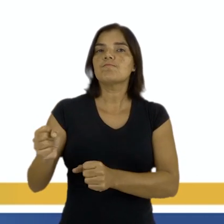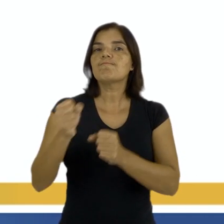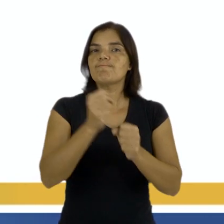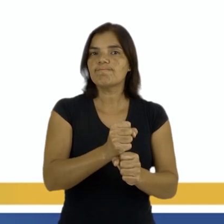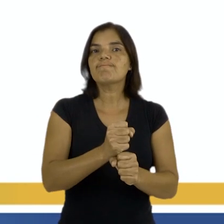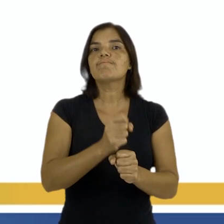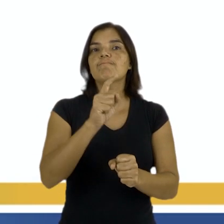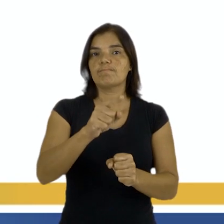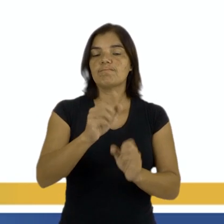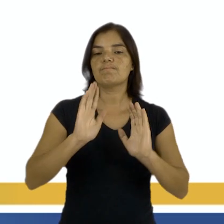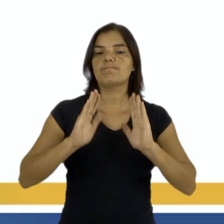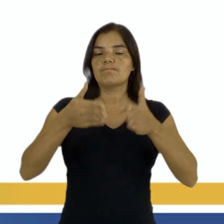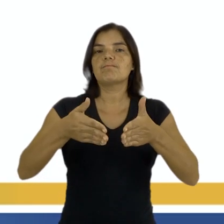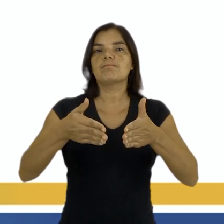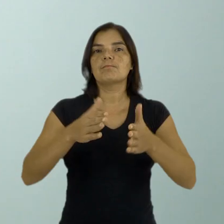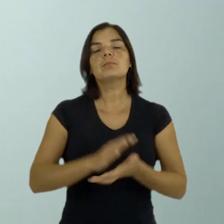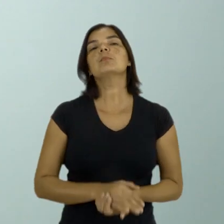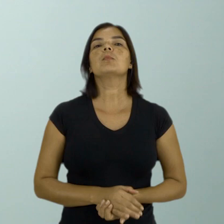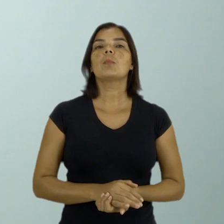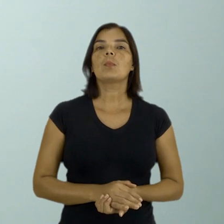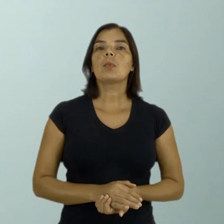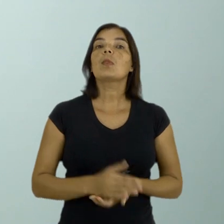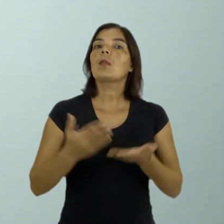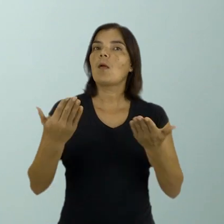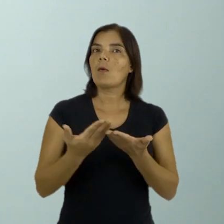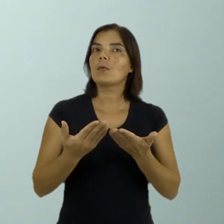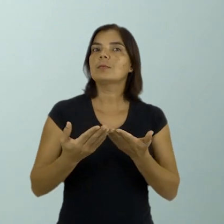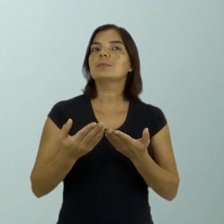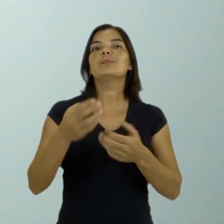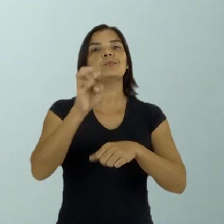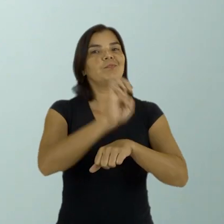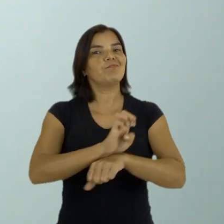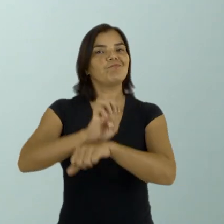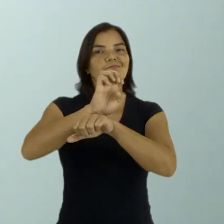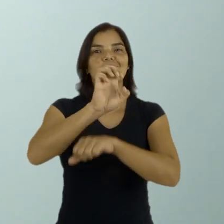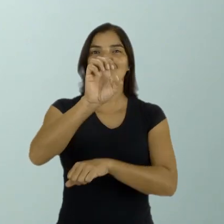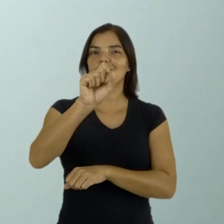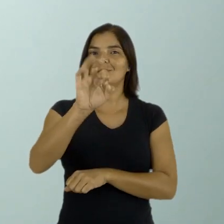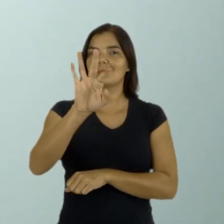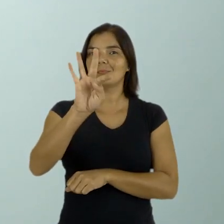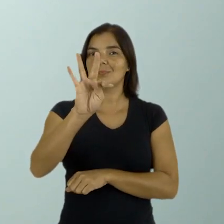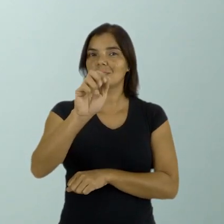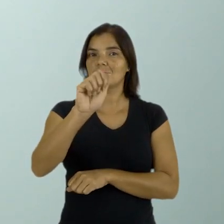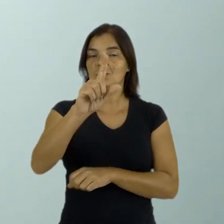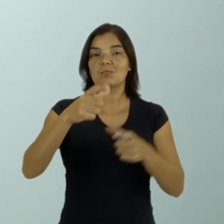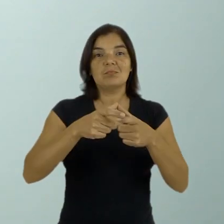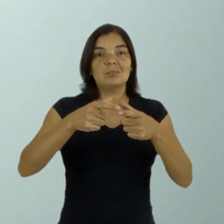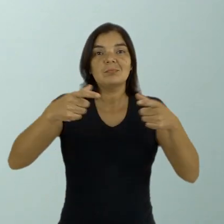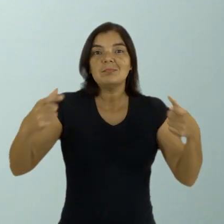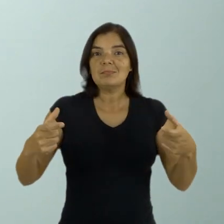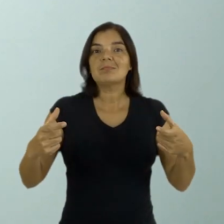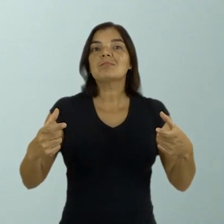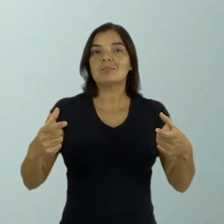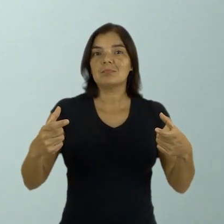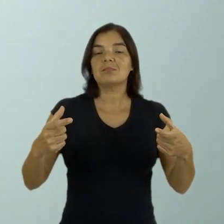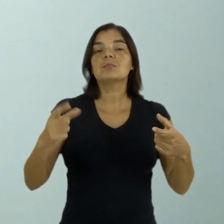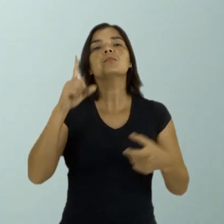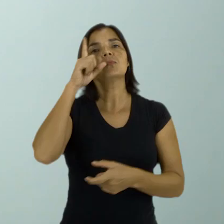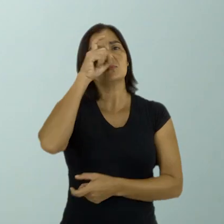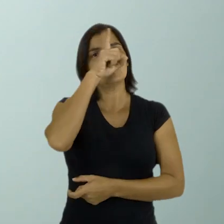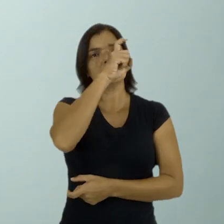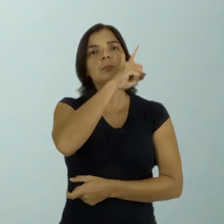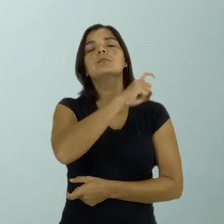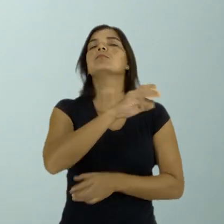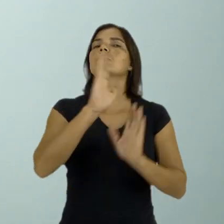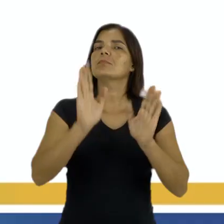descentralizado, tá ok? Agora sim estamos prontos para falar sobre o conceito de Estado, que é um conceito amplo, né, que é um conceito complexo e que a